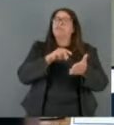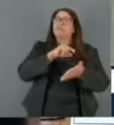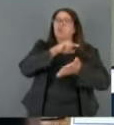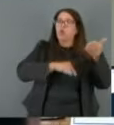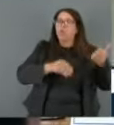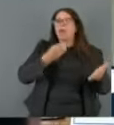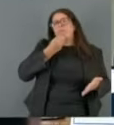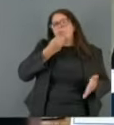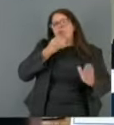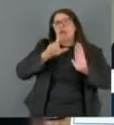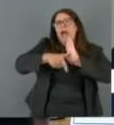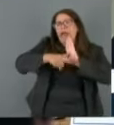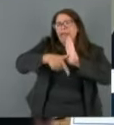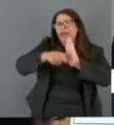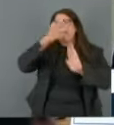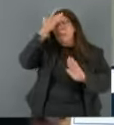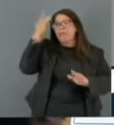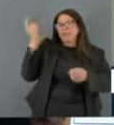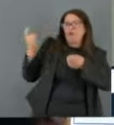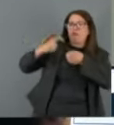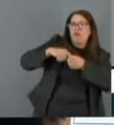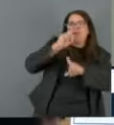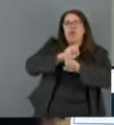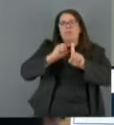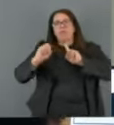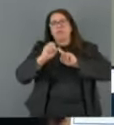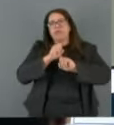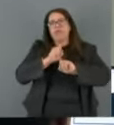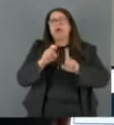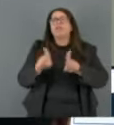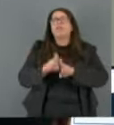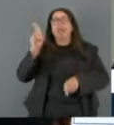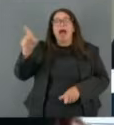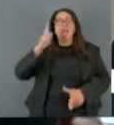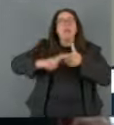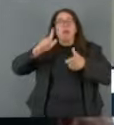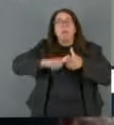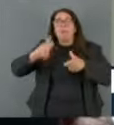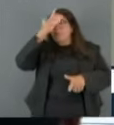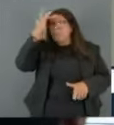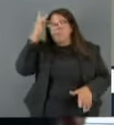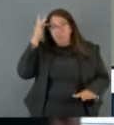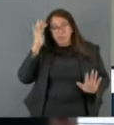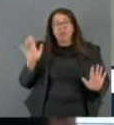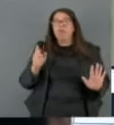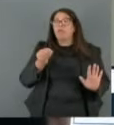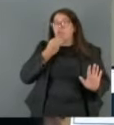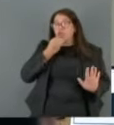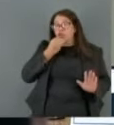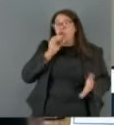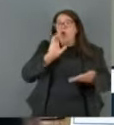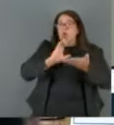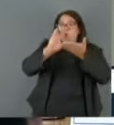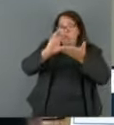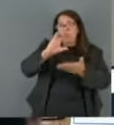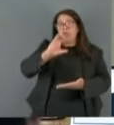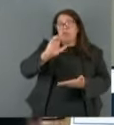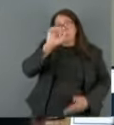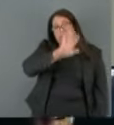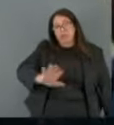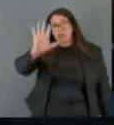atrasar a progressão de regime, criar eventualmente rebeliões dos presídios. O CNJ apresentou, fazendo os cálculos, uma